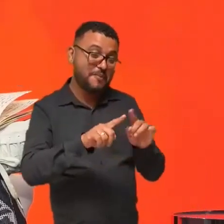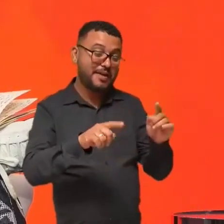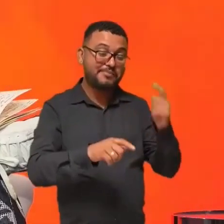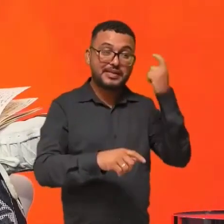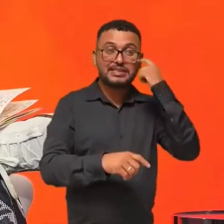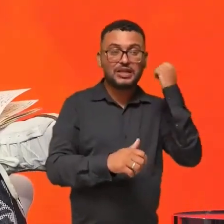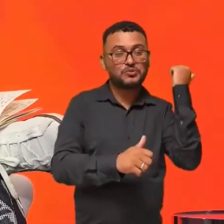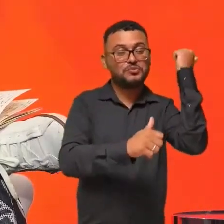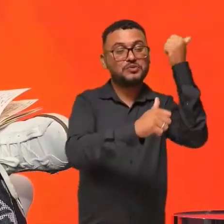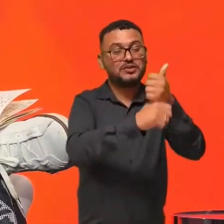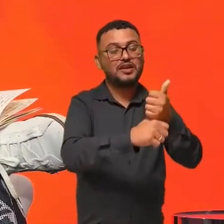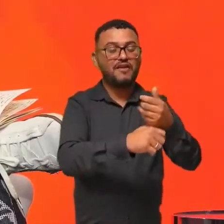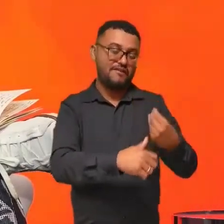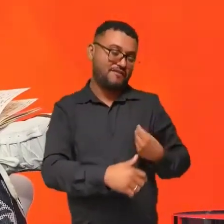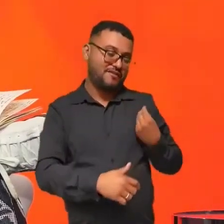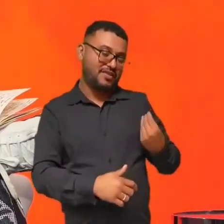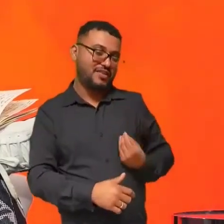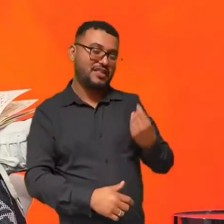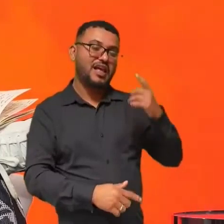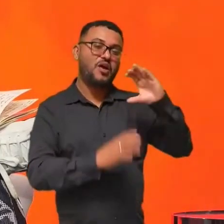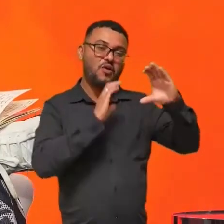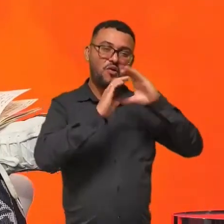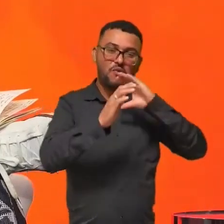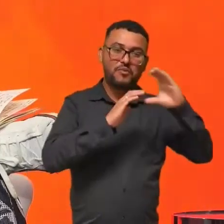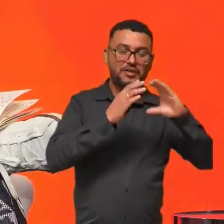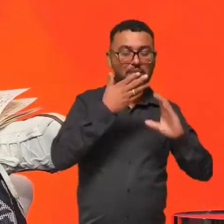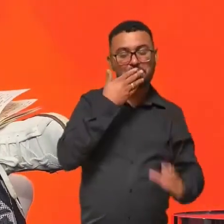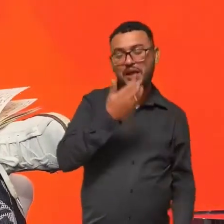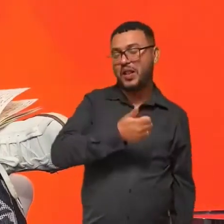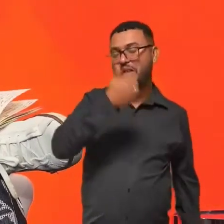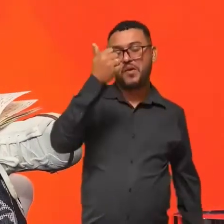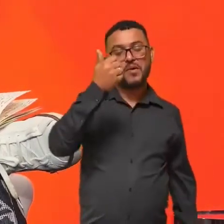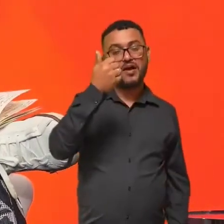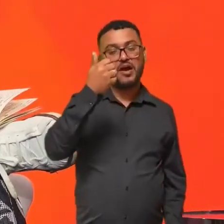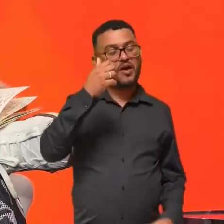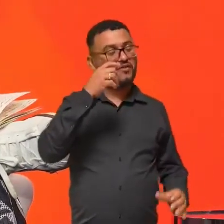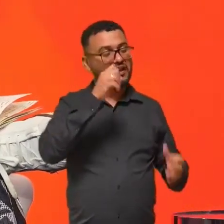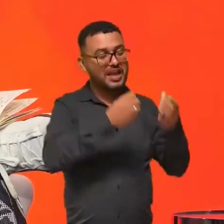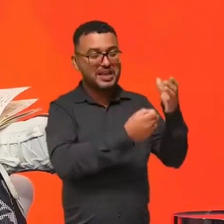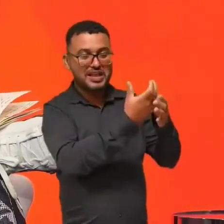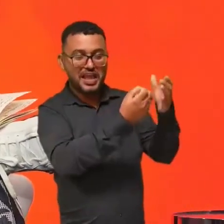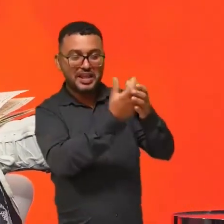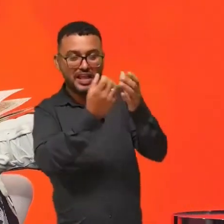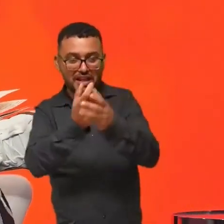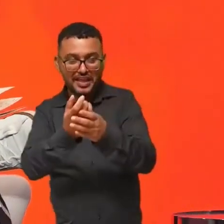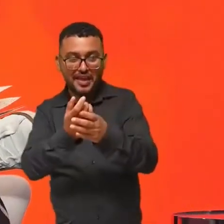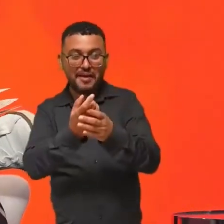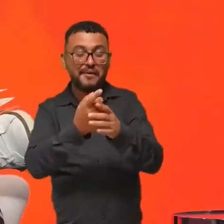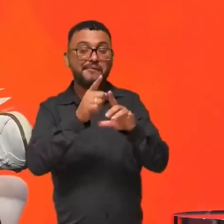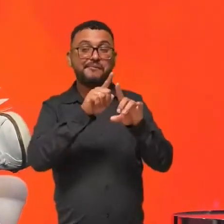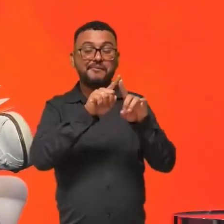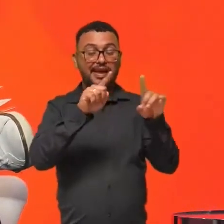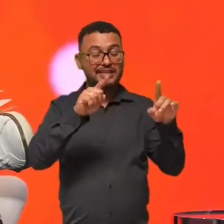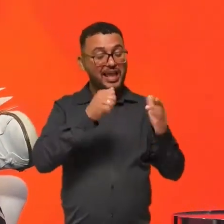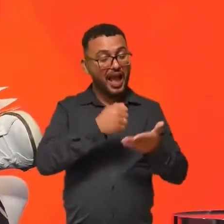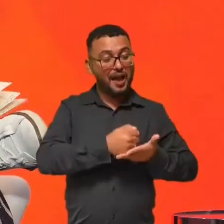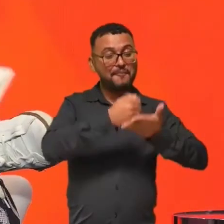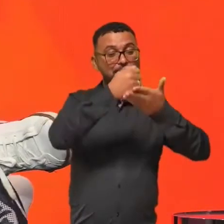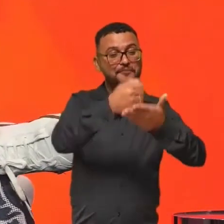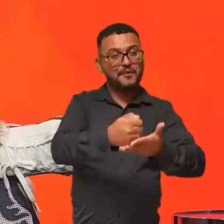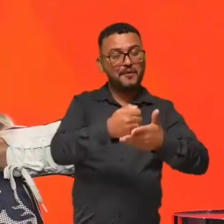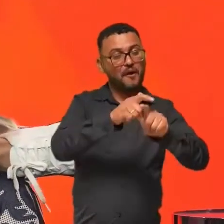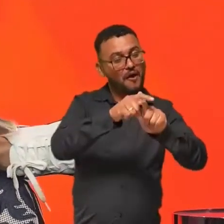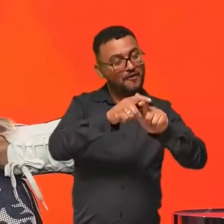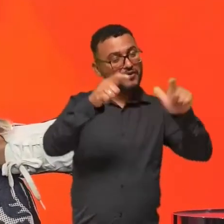é a comunicação no melhor sentido, né? Que você cria canais, ela não é só unilateral e amplia o alcance do nosso projeto. Viva o Partido